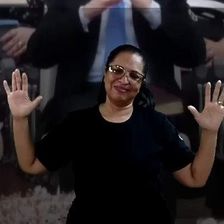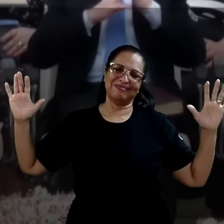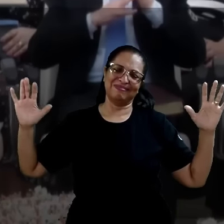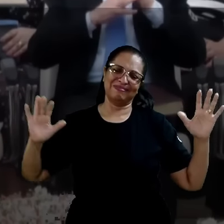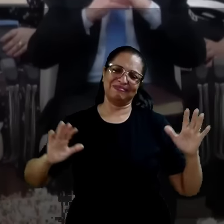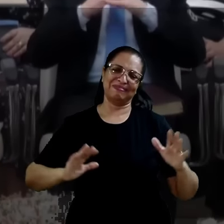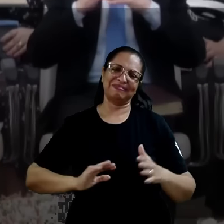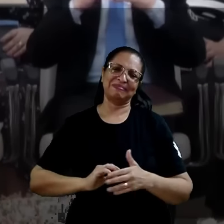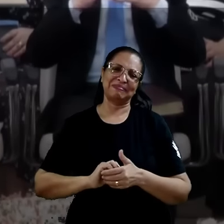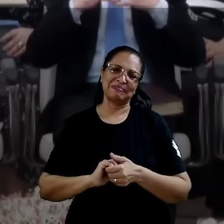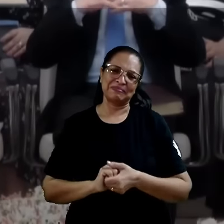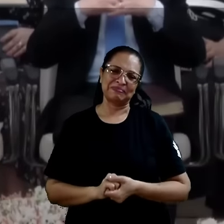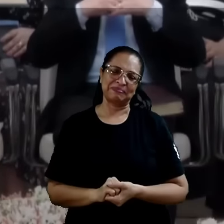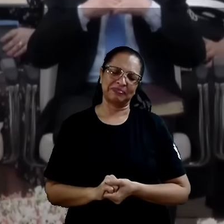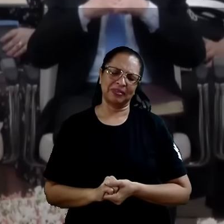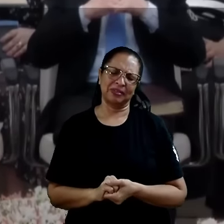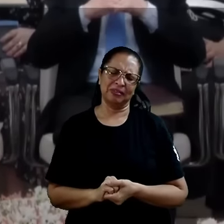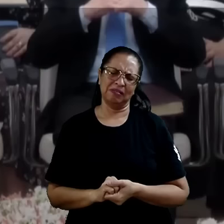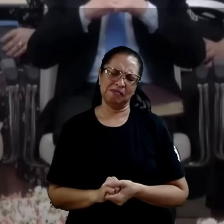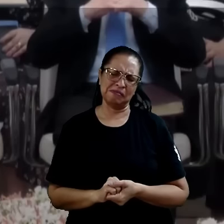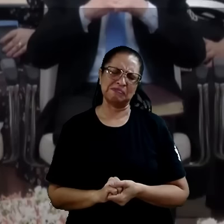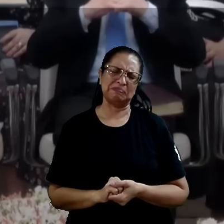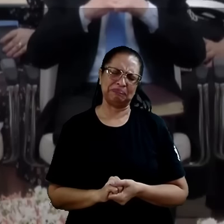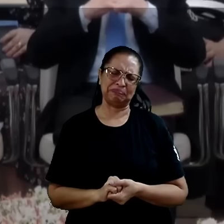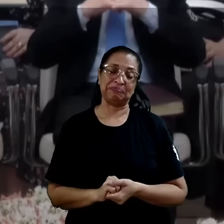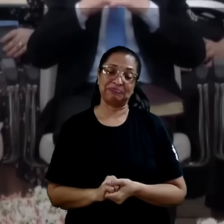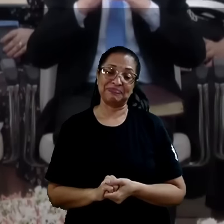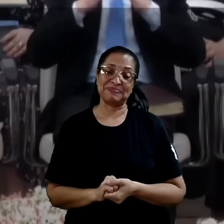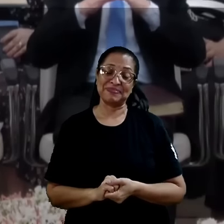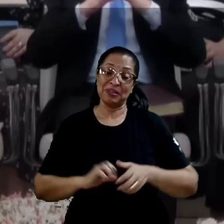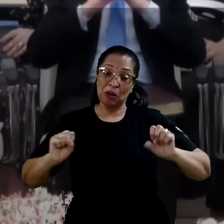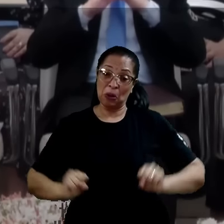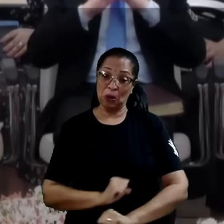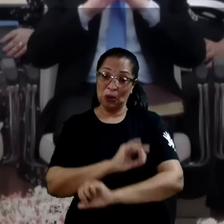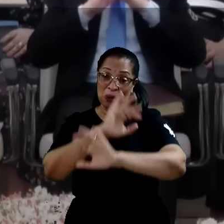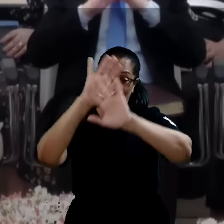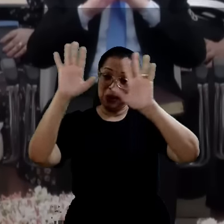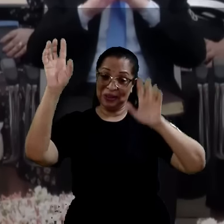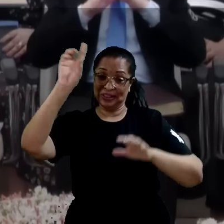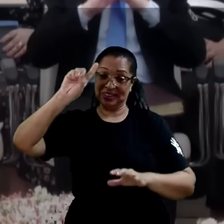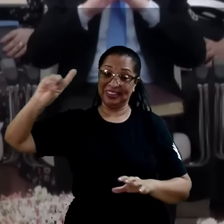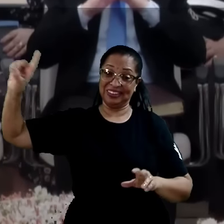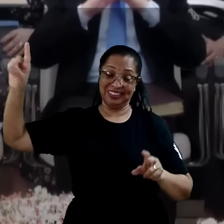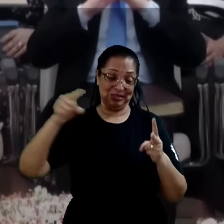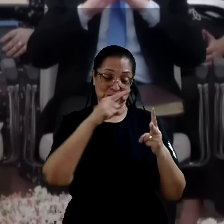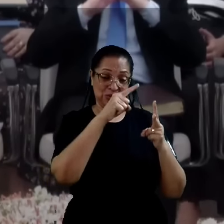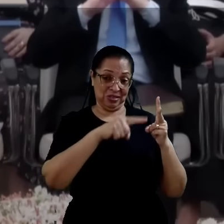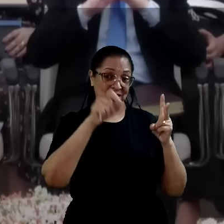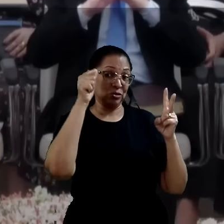odiado dê glória a Deus Lloyd dê glória a Deus